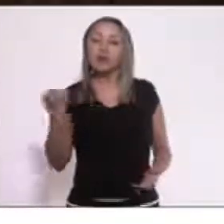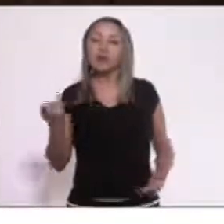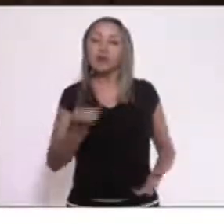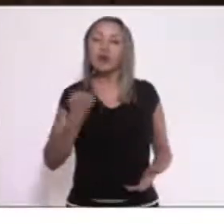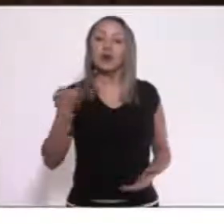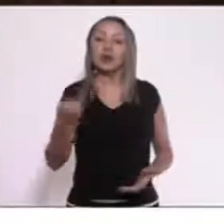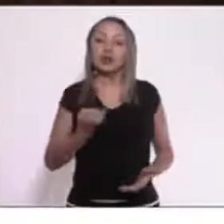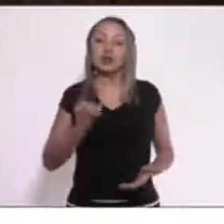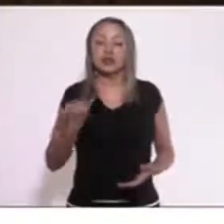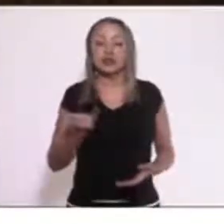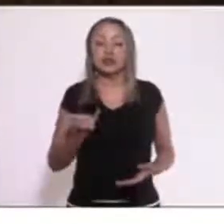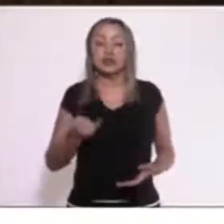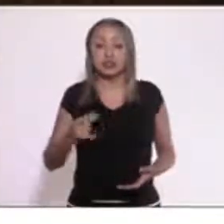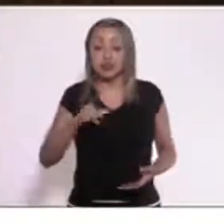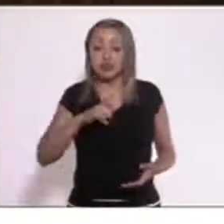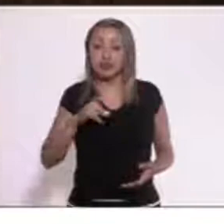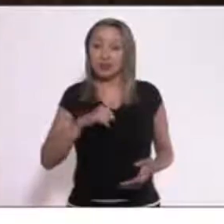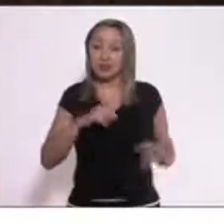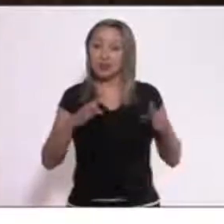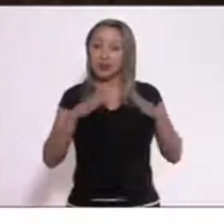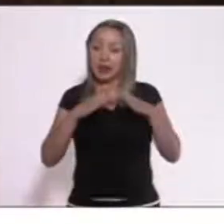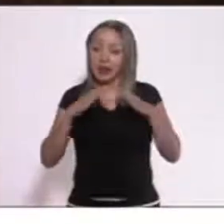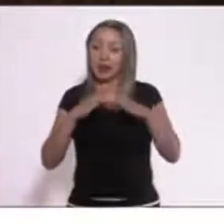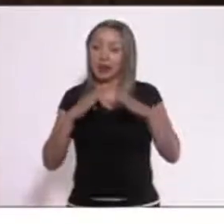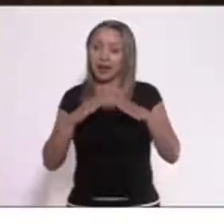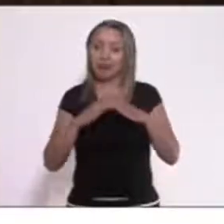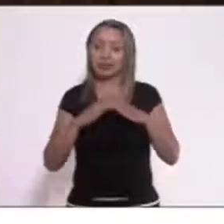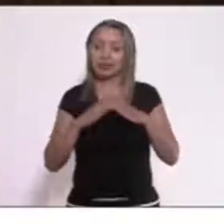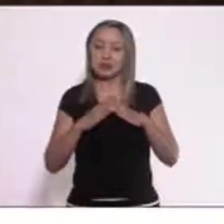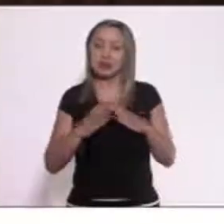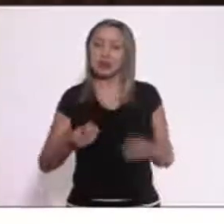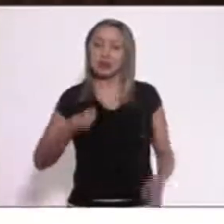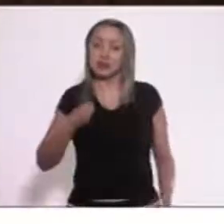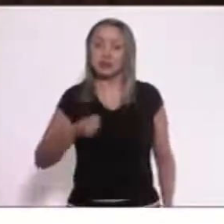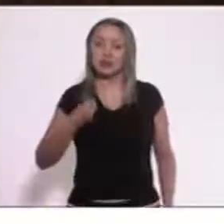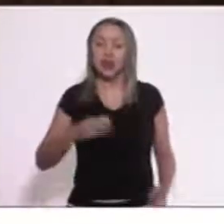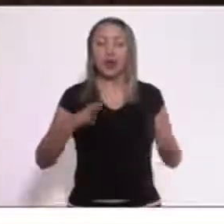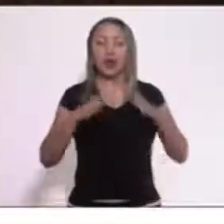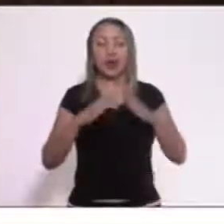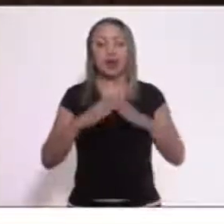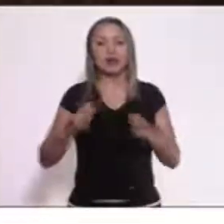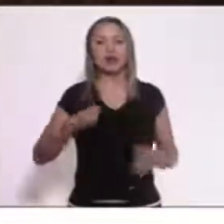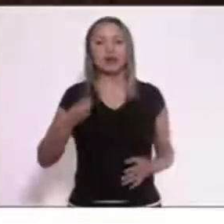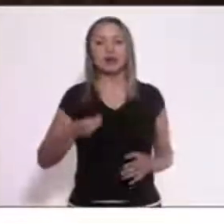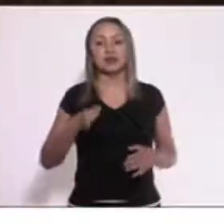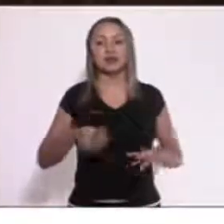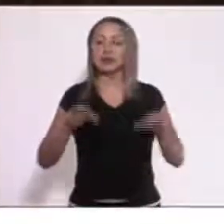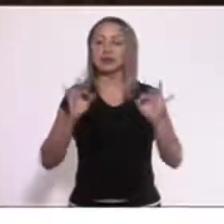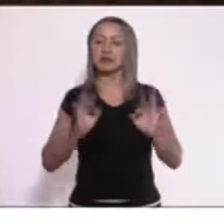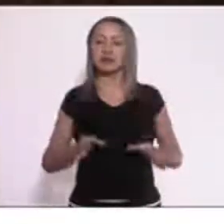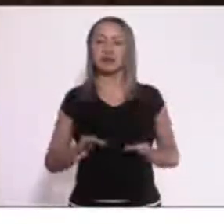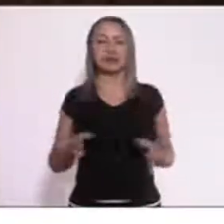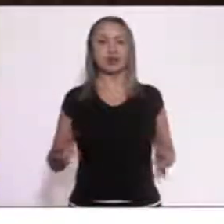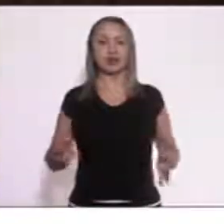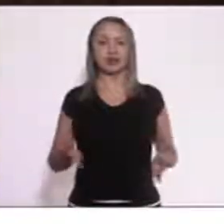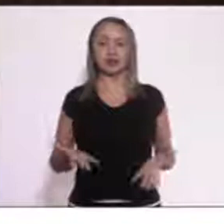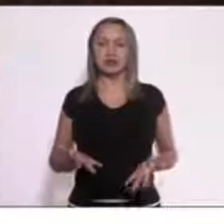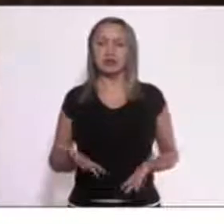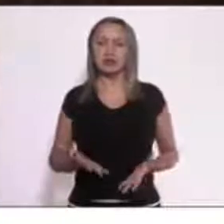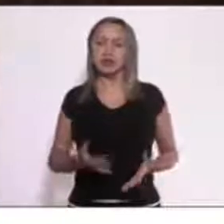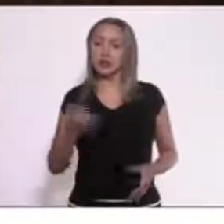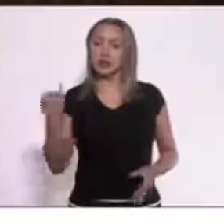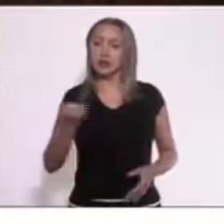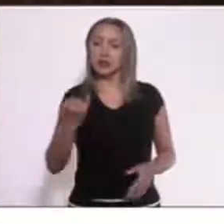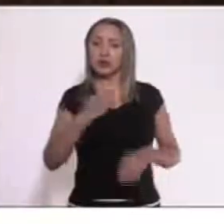importância que significa ter um teto para viver debaixo dele e um teto que você possa viver com dignidade. Isso é fundamental na vida